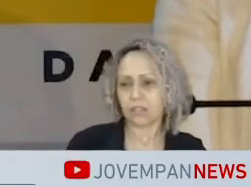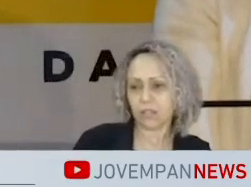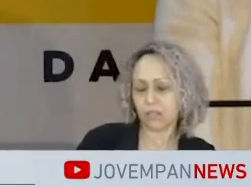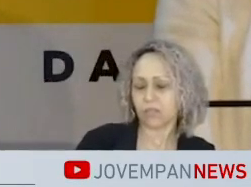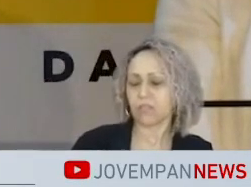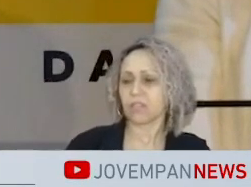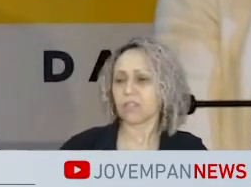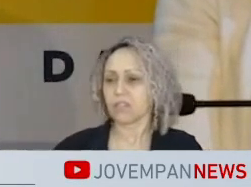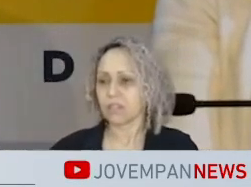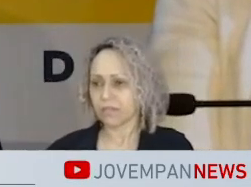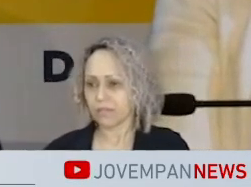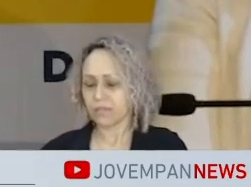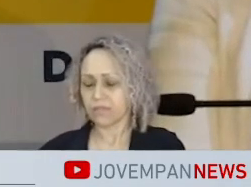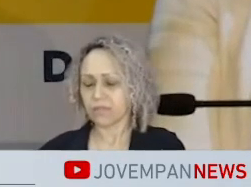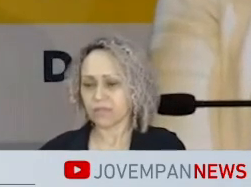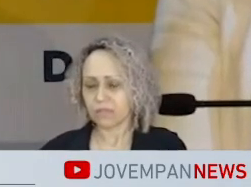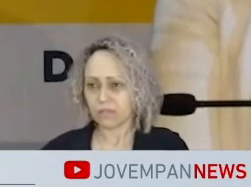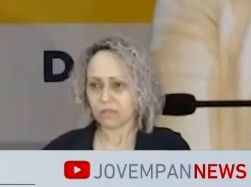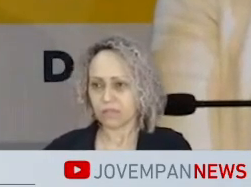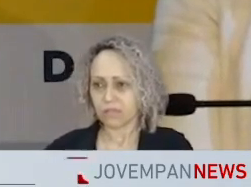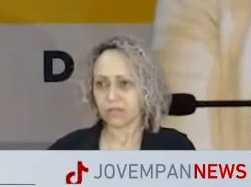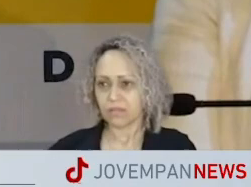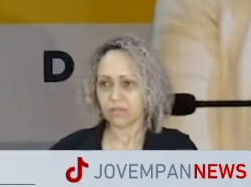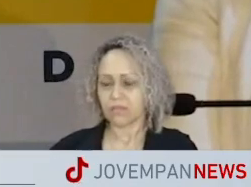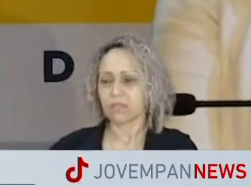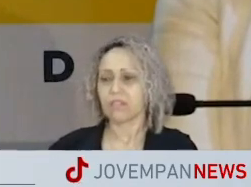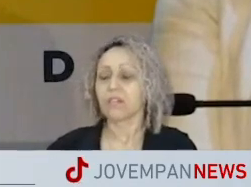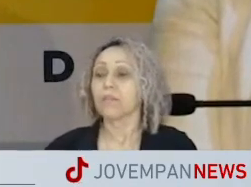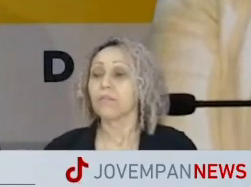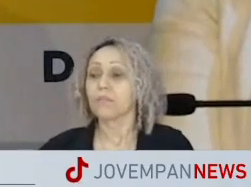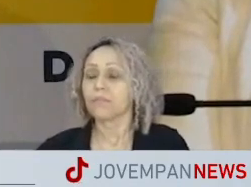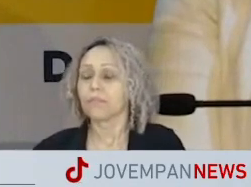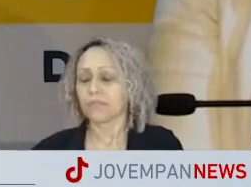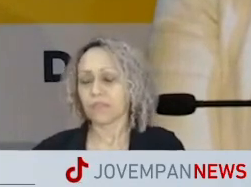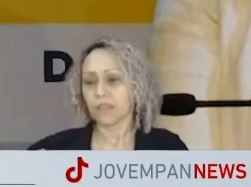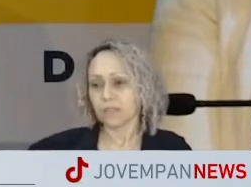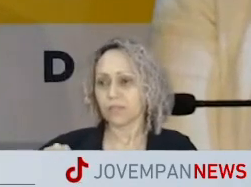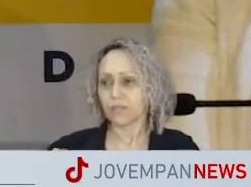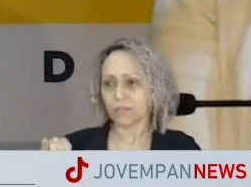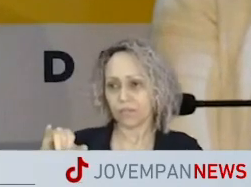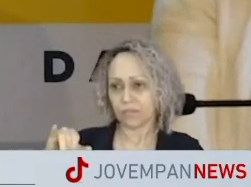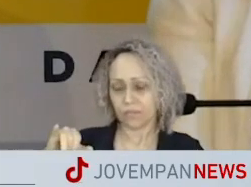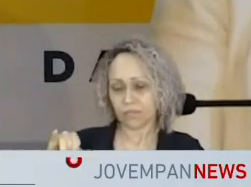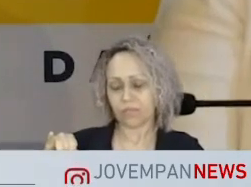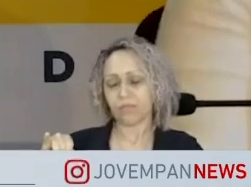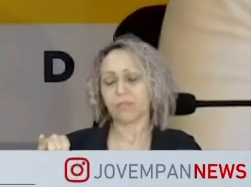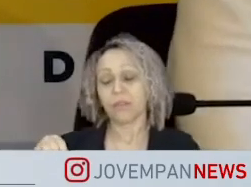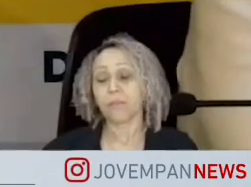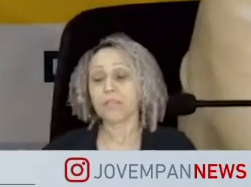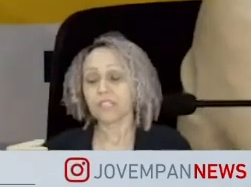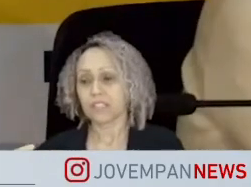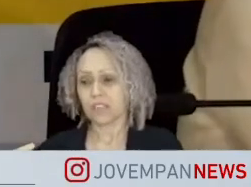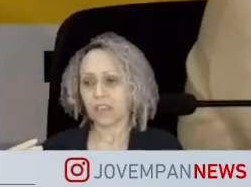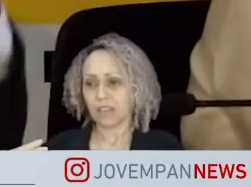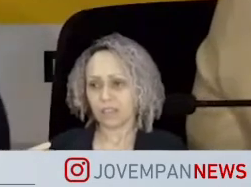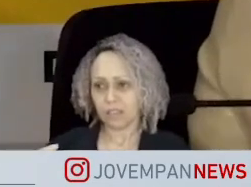voltar a existir, tá certo? O Brasil era muito mais eficiente e tinha políticas muito mais competentes com essa distribuição do